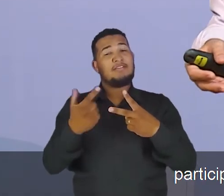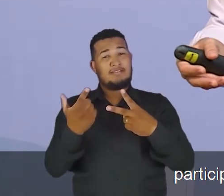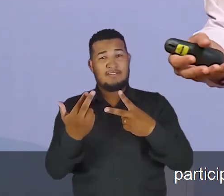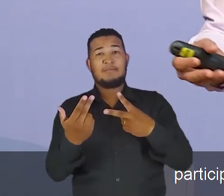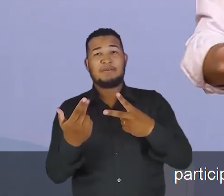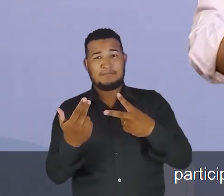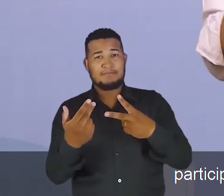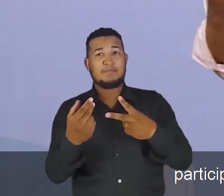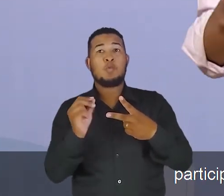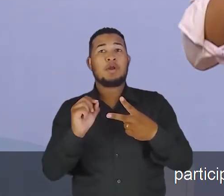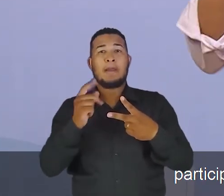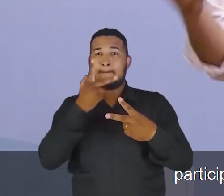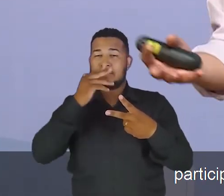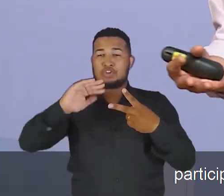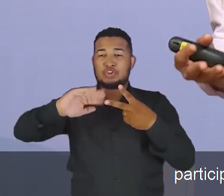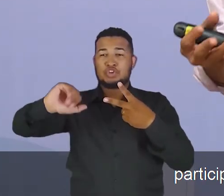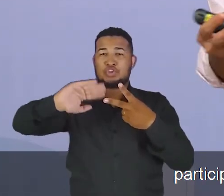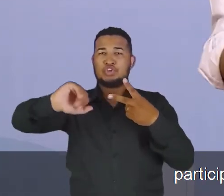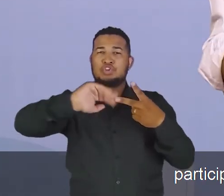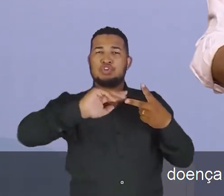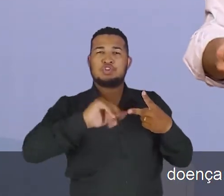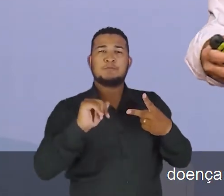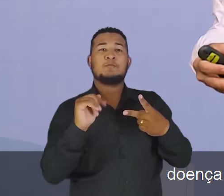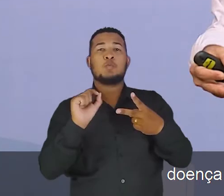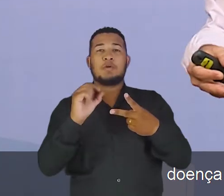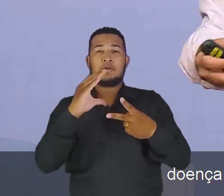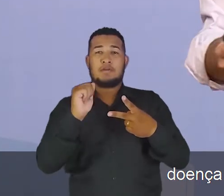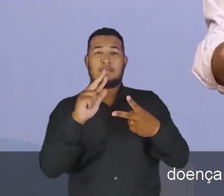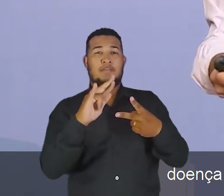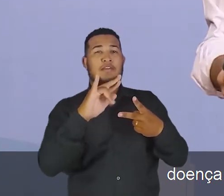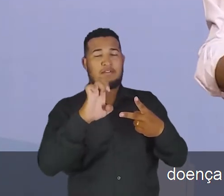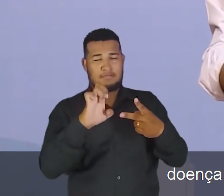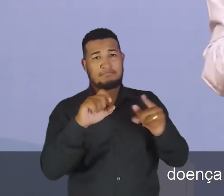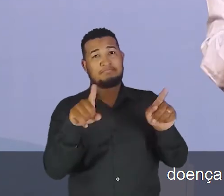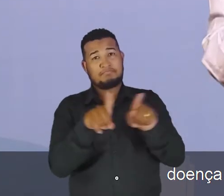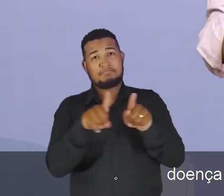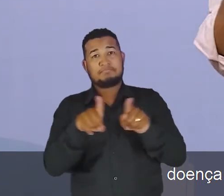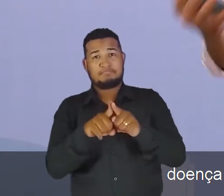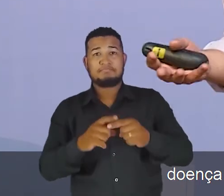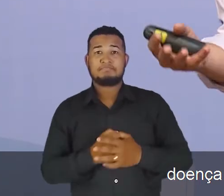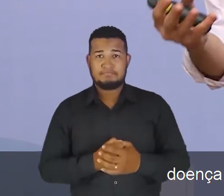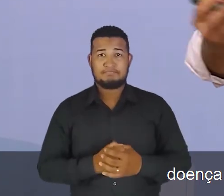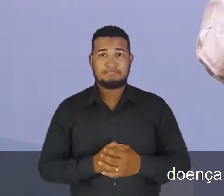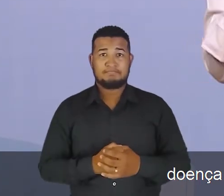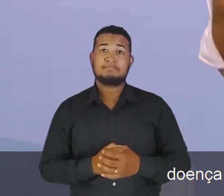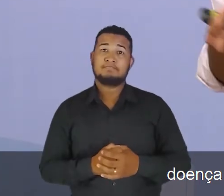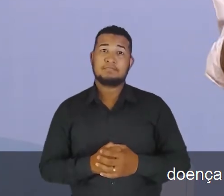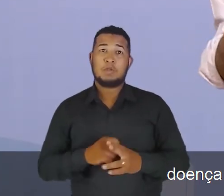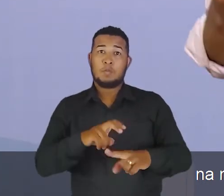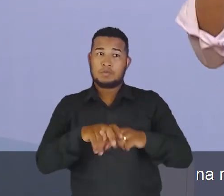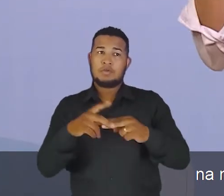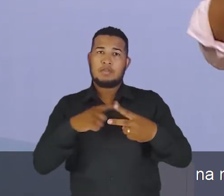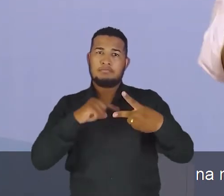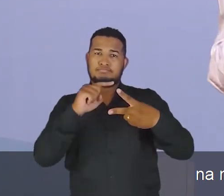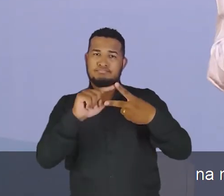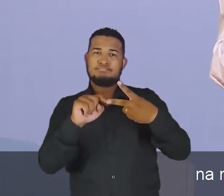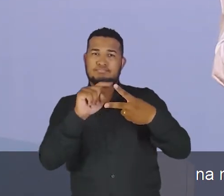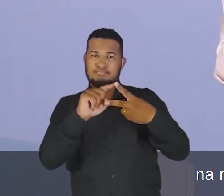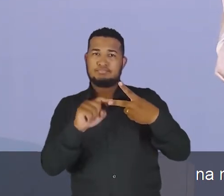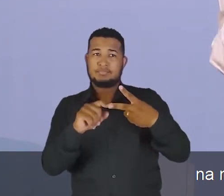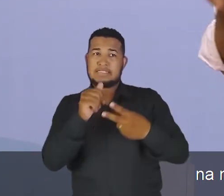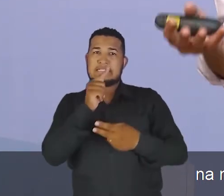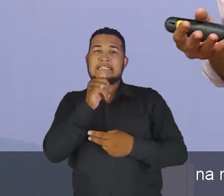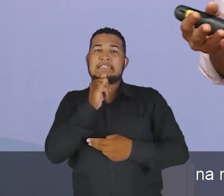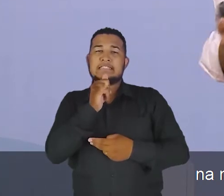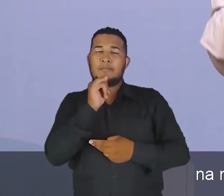processo, eliminando as cáries, que são uma doença muito comum que acontece na região bucal. Então, no flúor, na nossa água